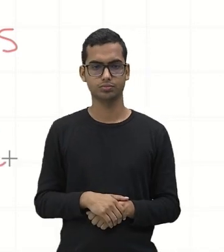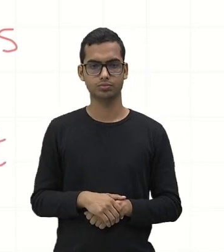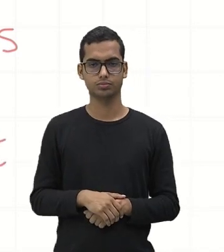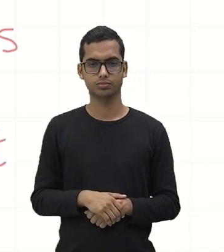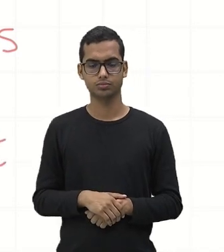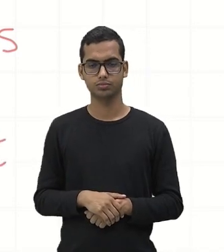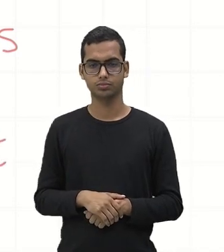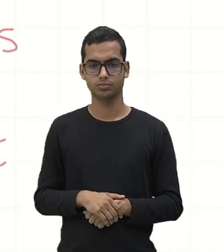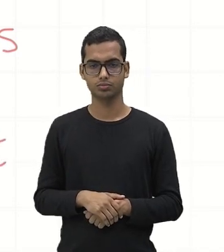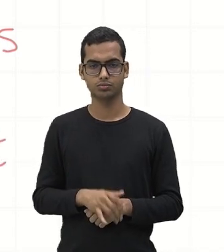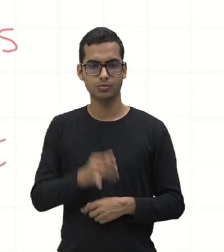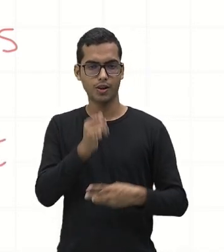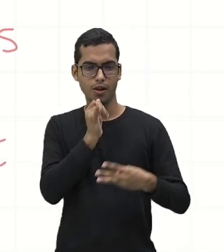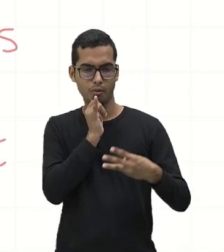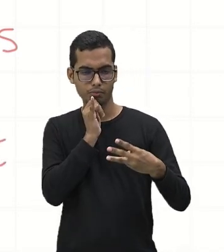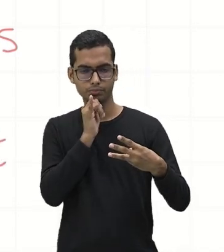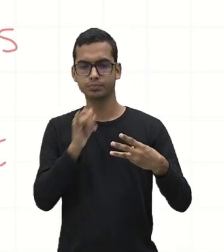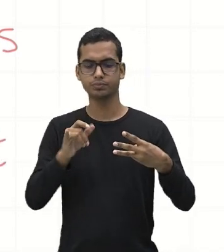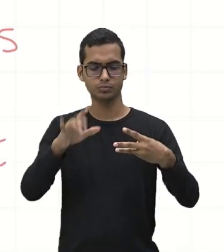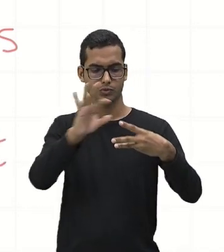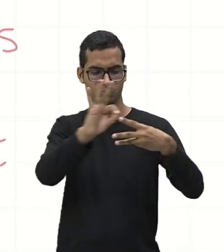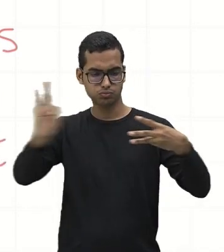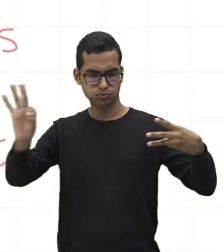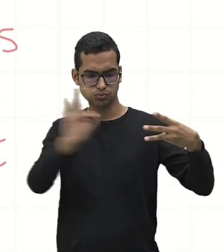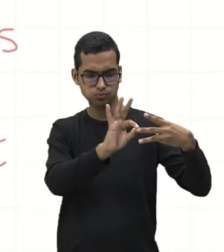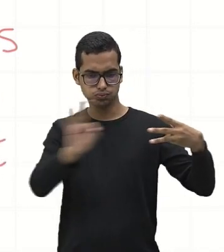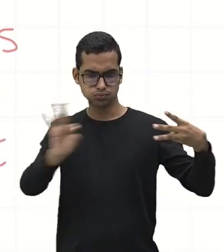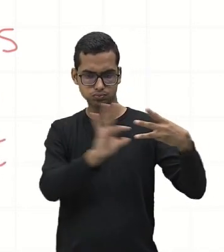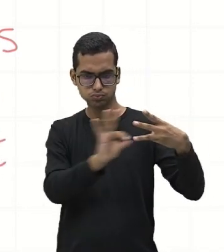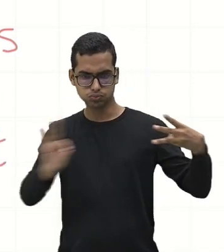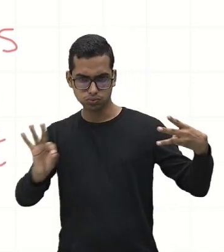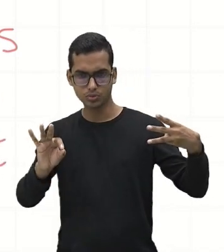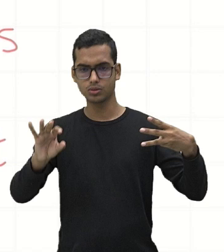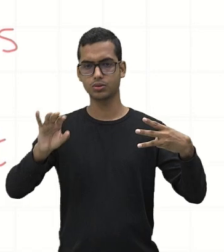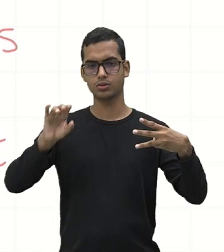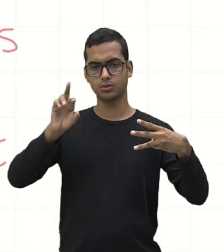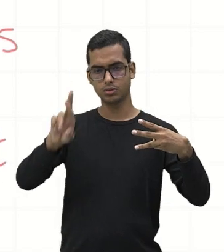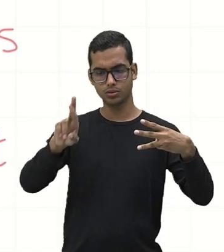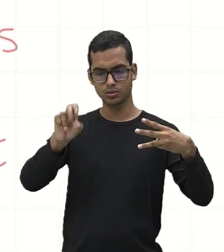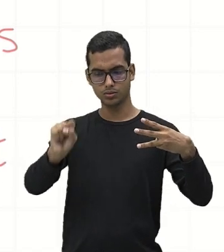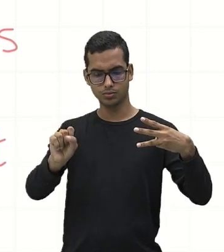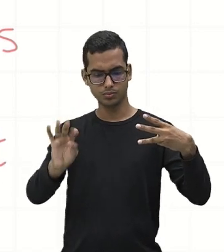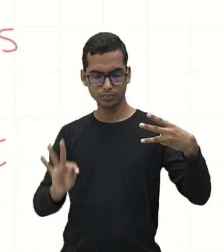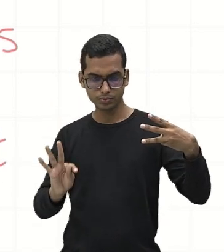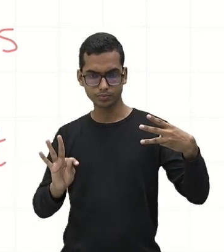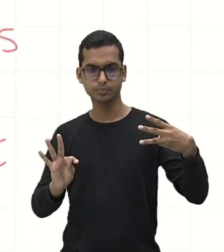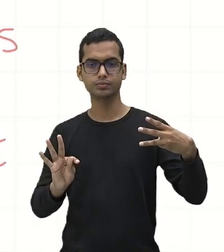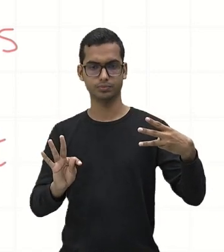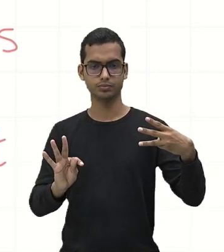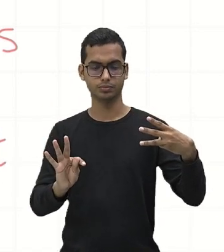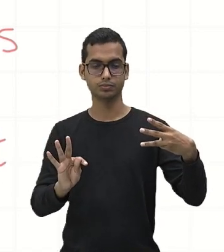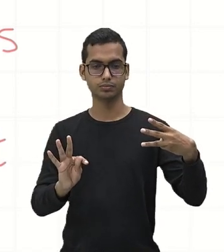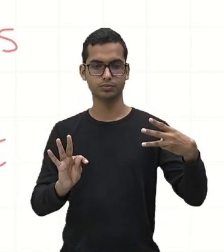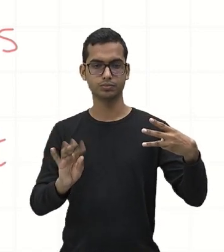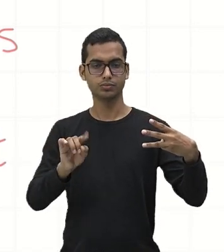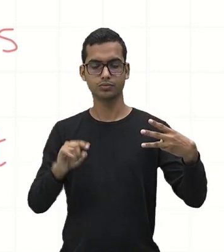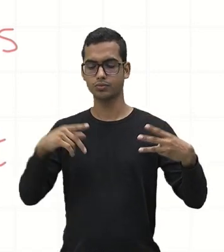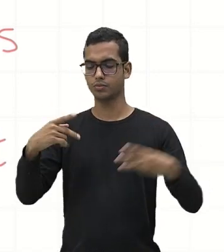e T são retas paralelas, tudo bem? Então, e eu vou ter esse fecho de retas